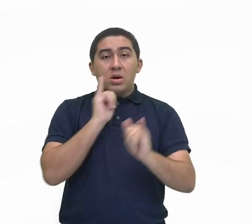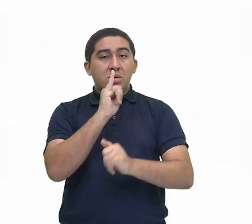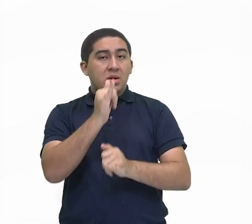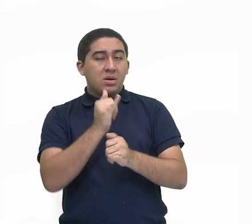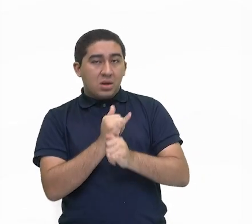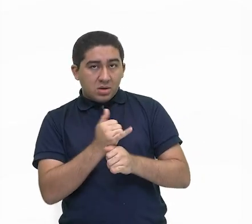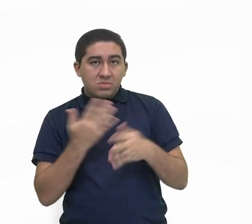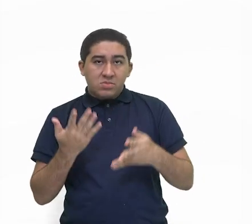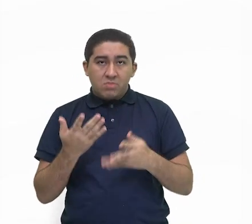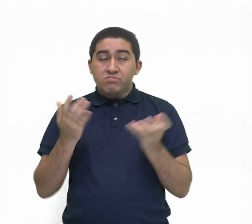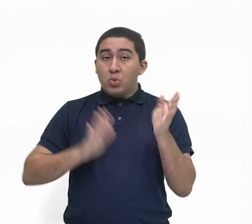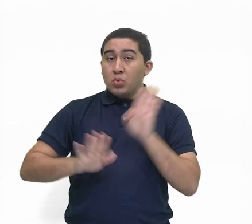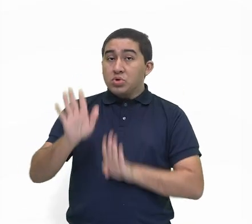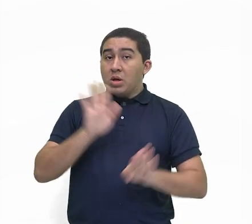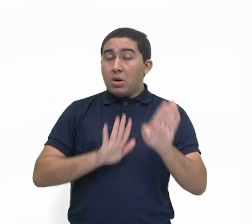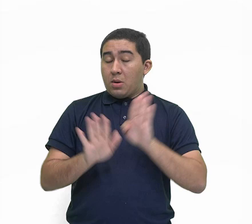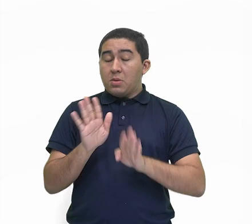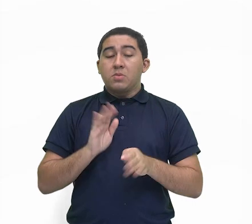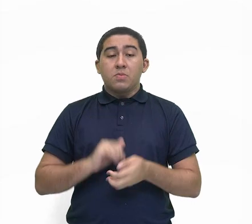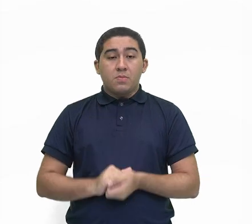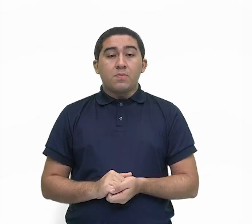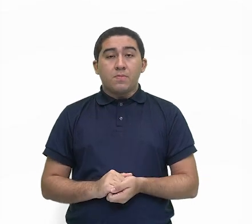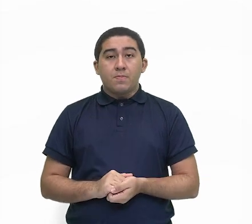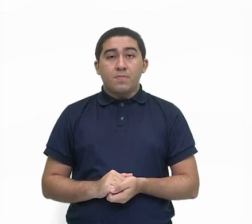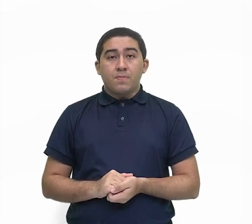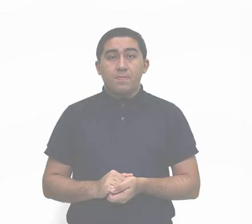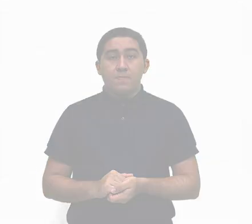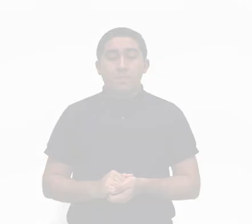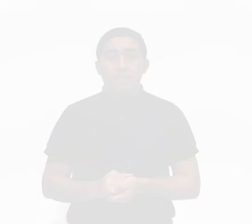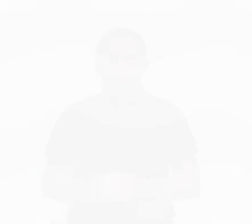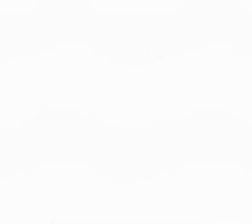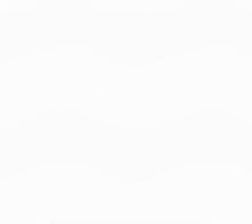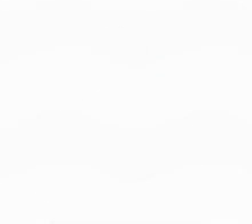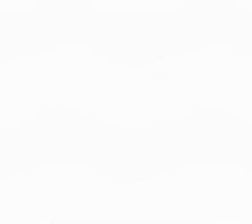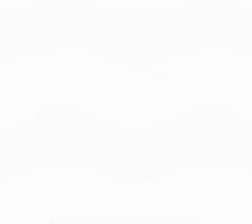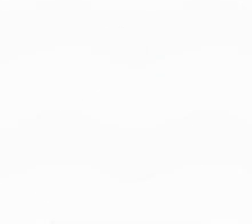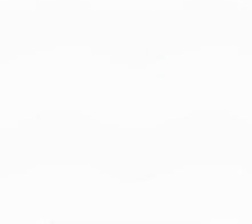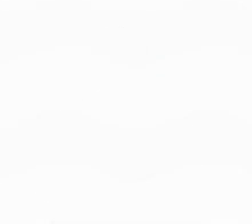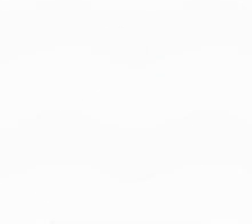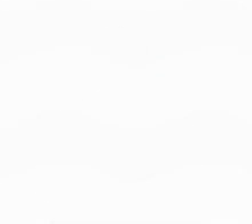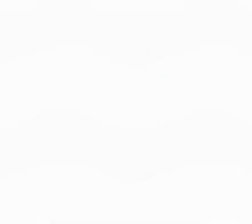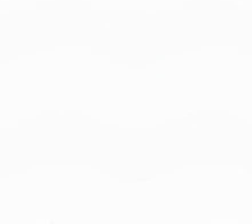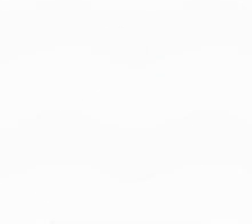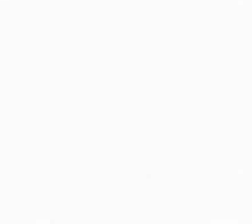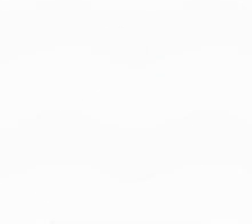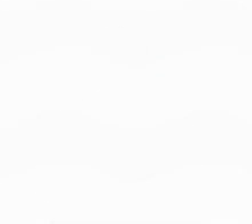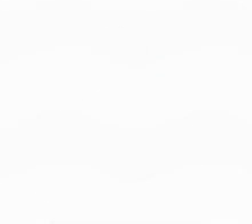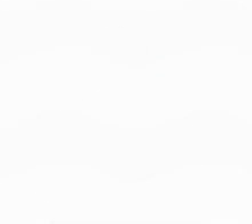Então, temos que ter cuidado com fake news, né, com mentiras nas redes sociais, robôs aí jogando nessas